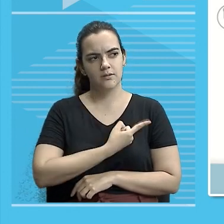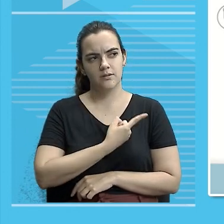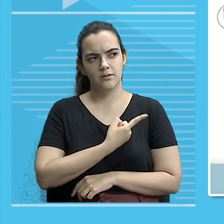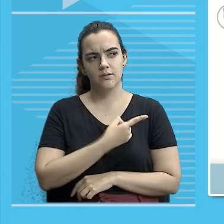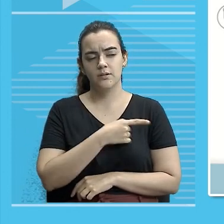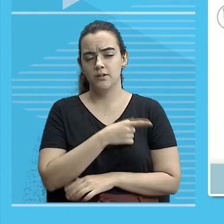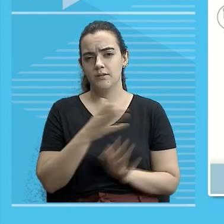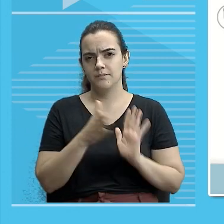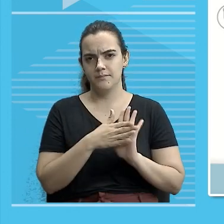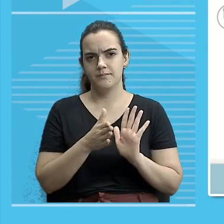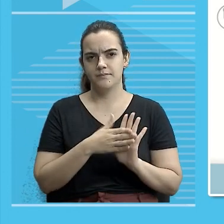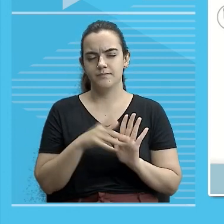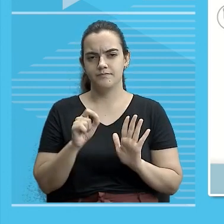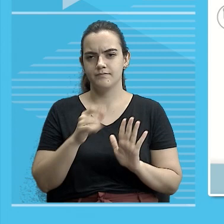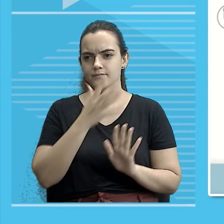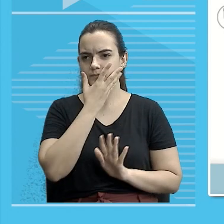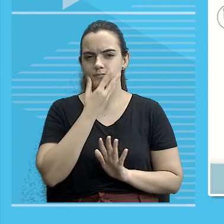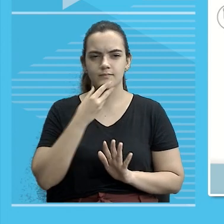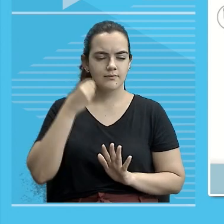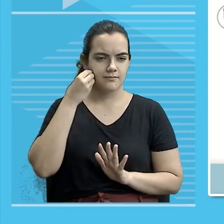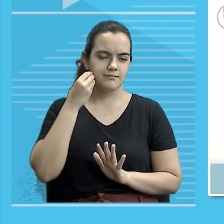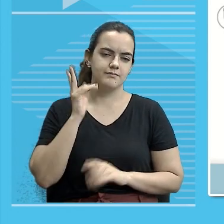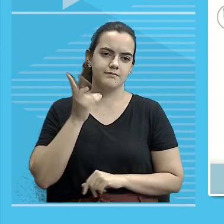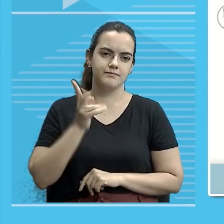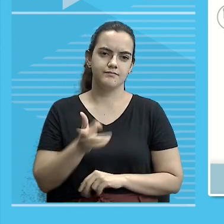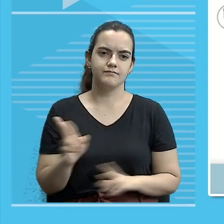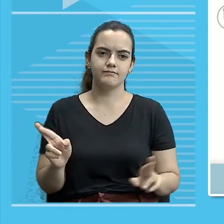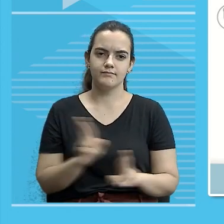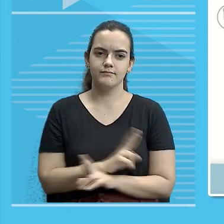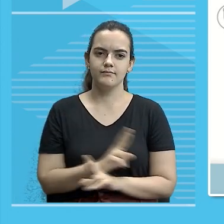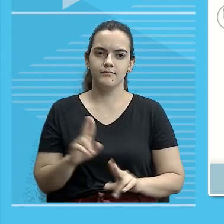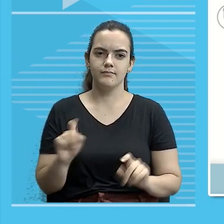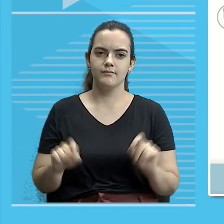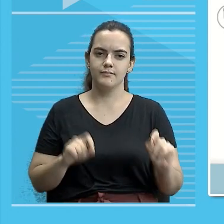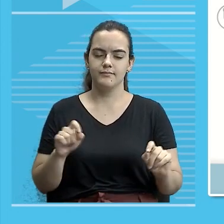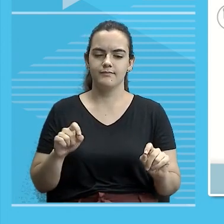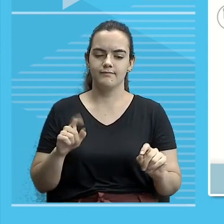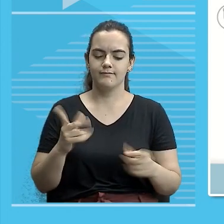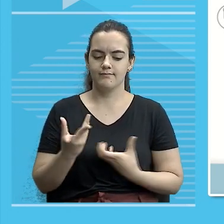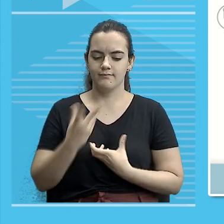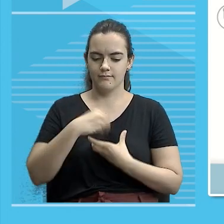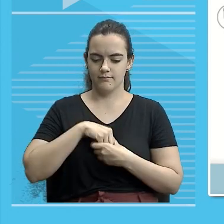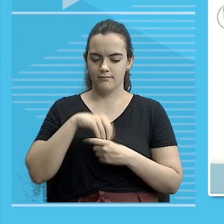a qualidade estarei associada a uma visão subjetiva